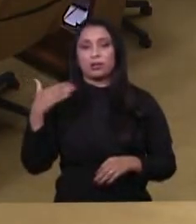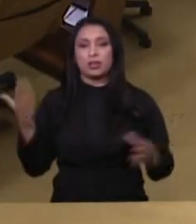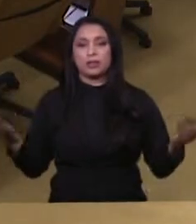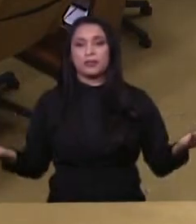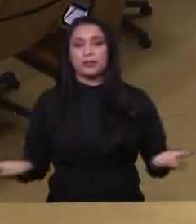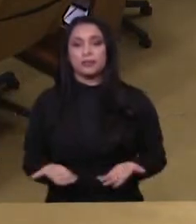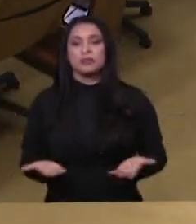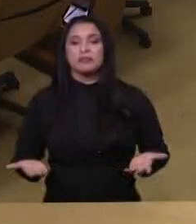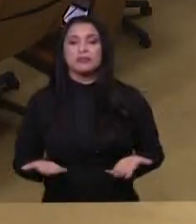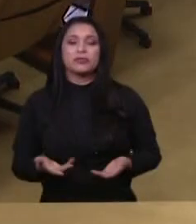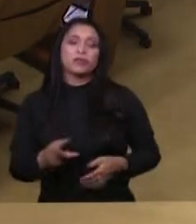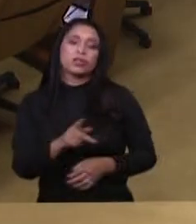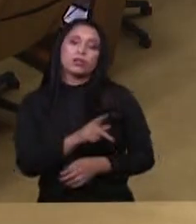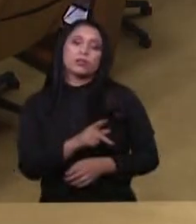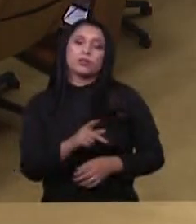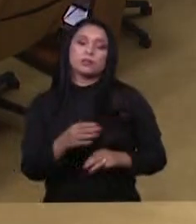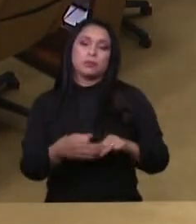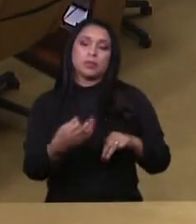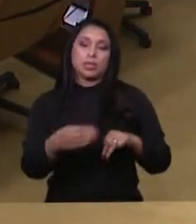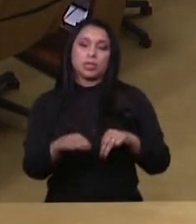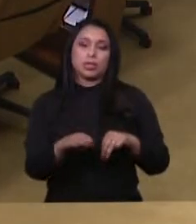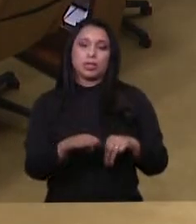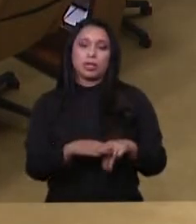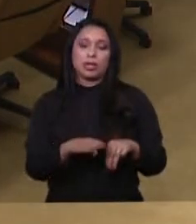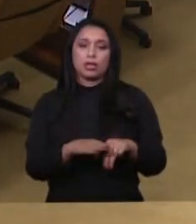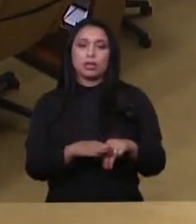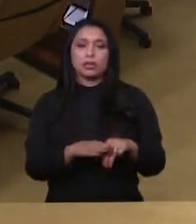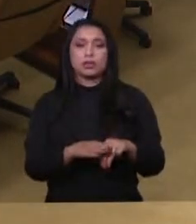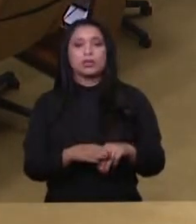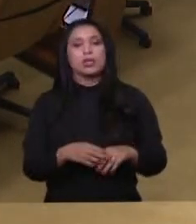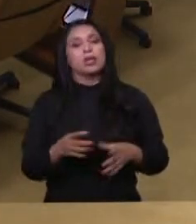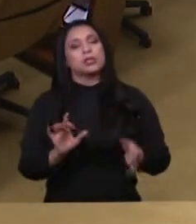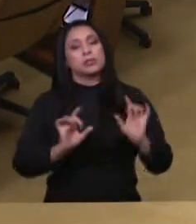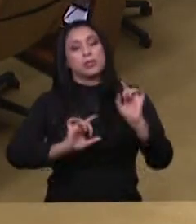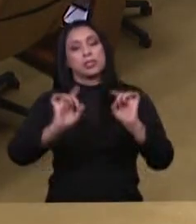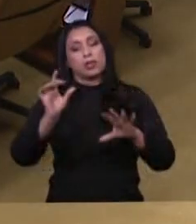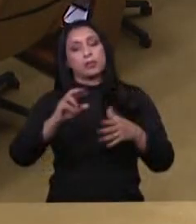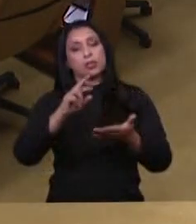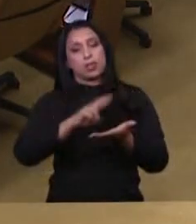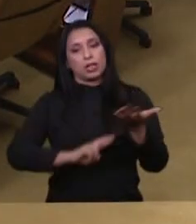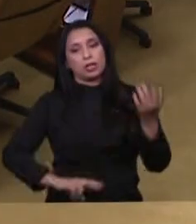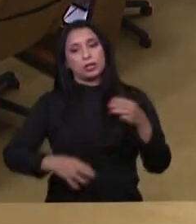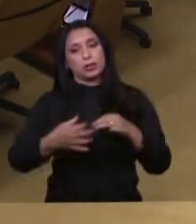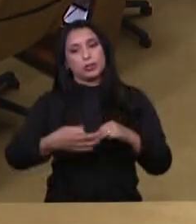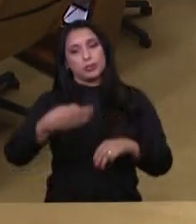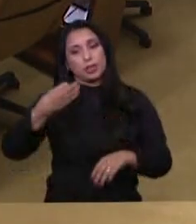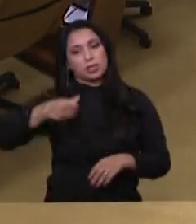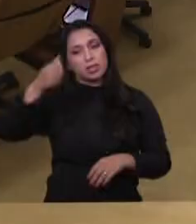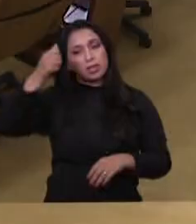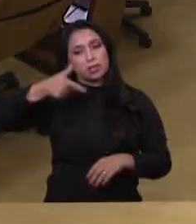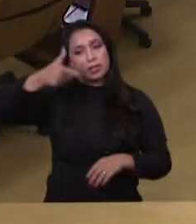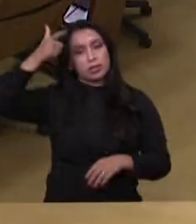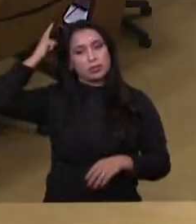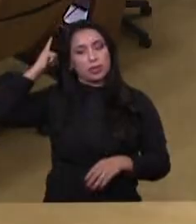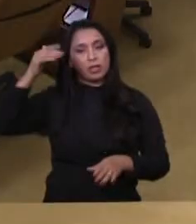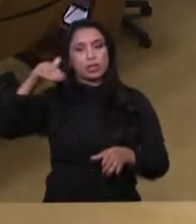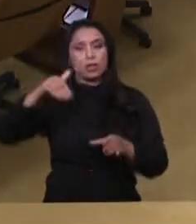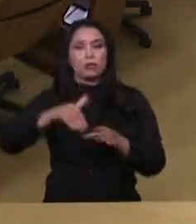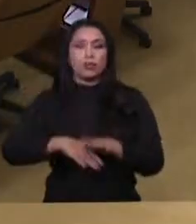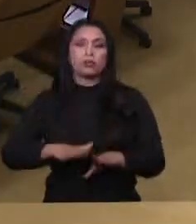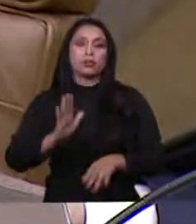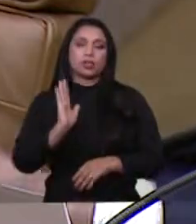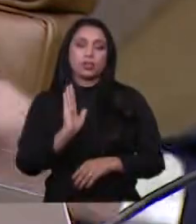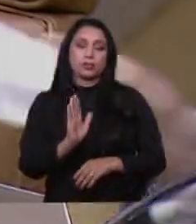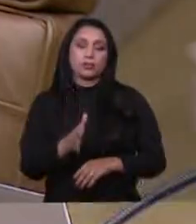senhores ministros, que cumprimento de uma forma especial na pessoa do ministro relator, ministro Alexandre de Moraes, cujo voto já foi